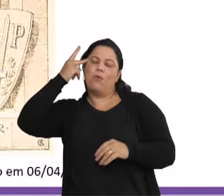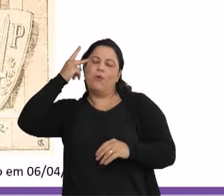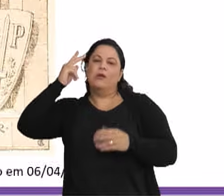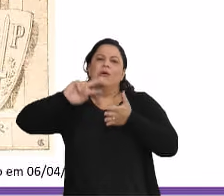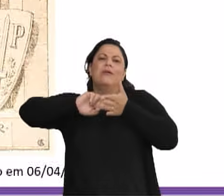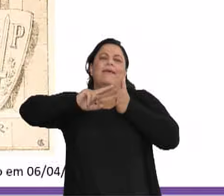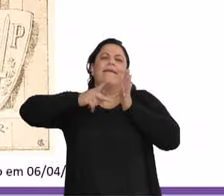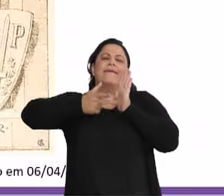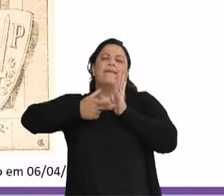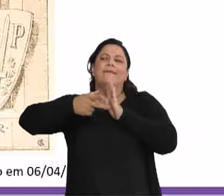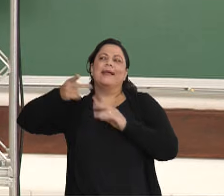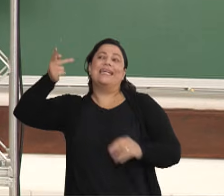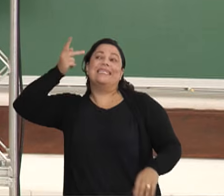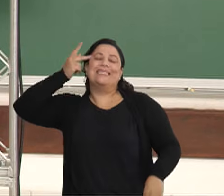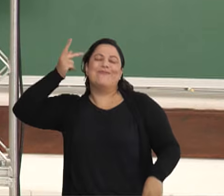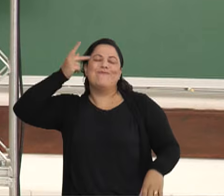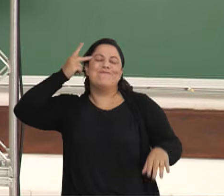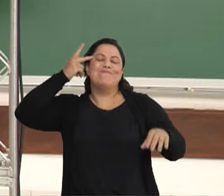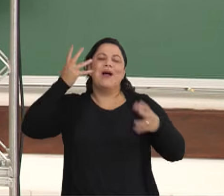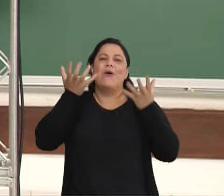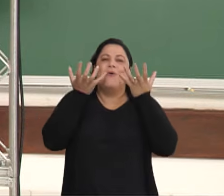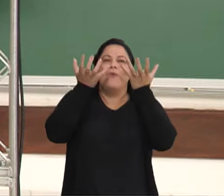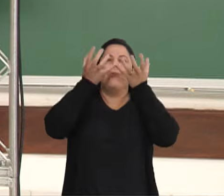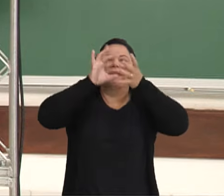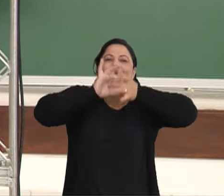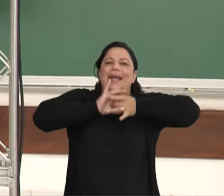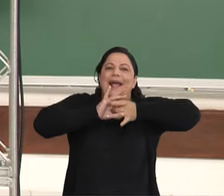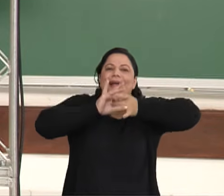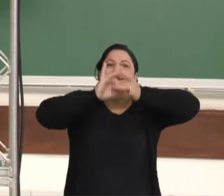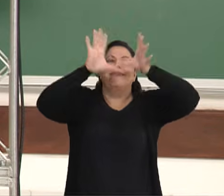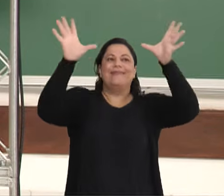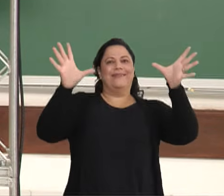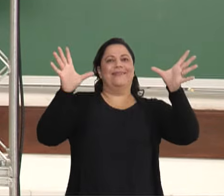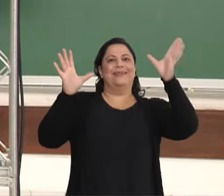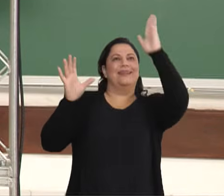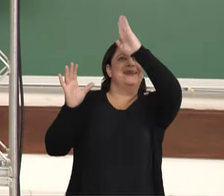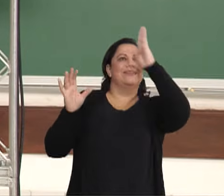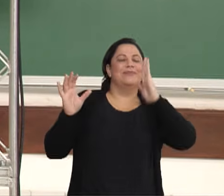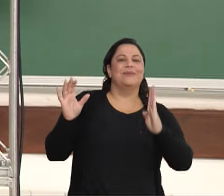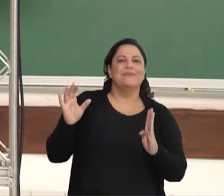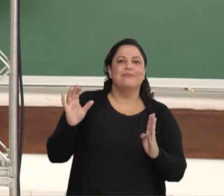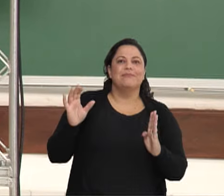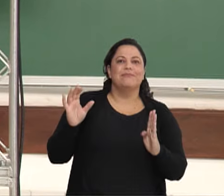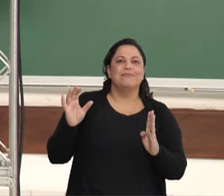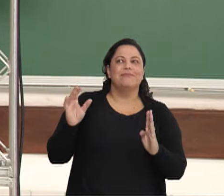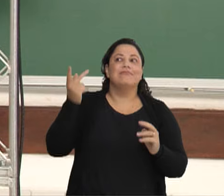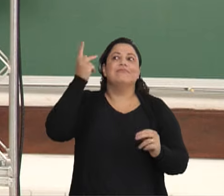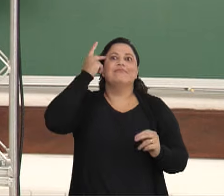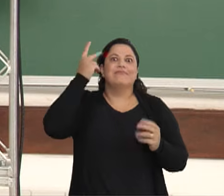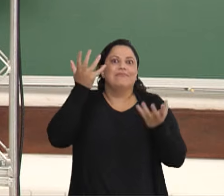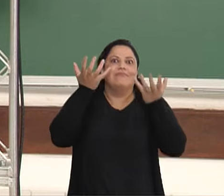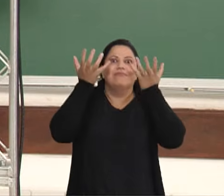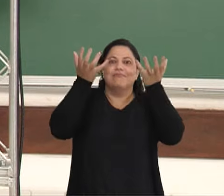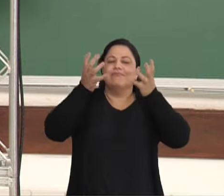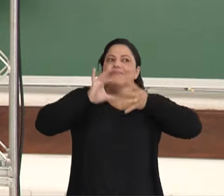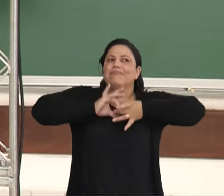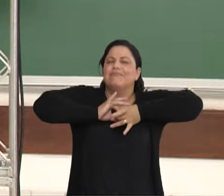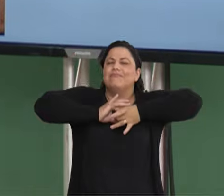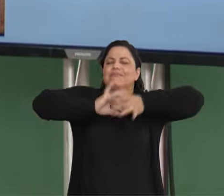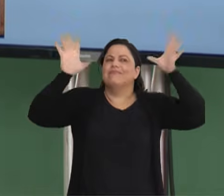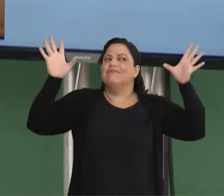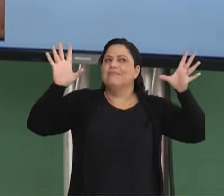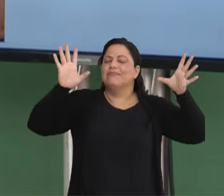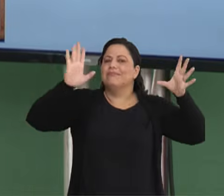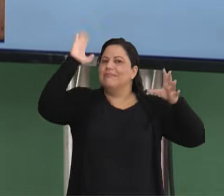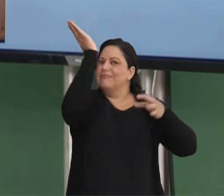É São Paulo que quer dar liberdade para o Brasil. Olha que forte isso. Mais uma aqui para você. Você tem um cartaz